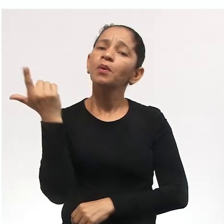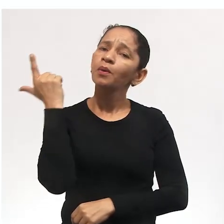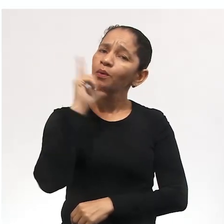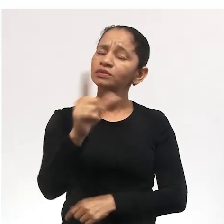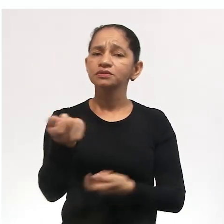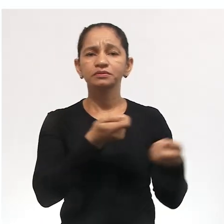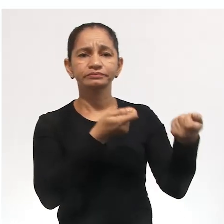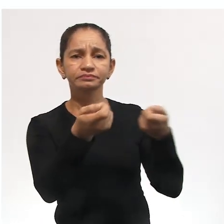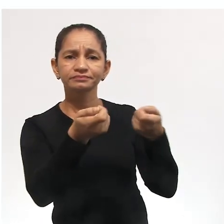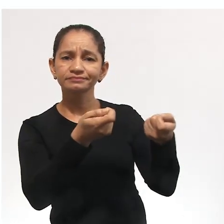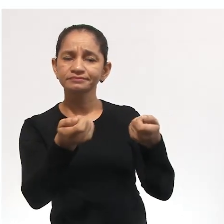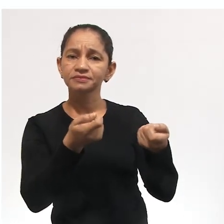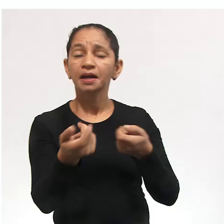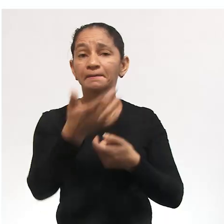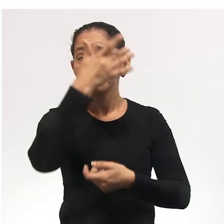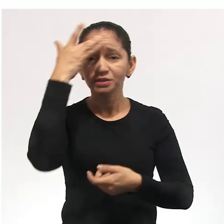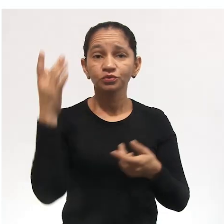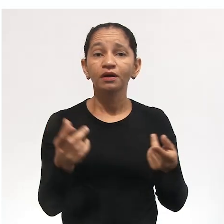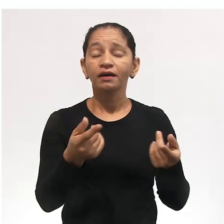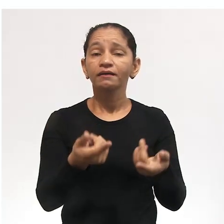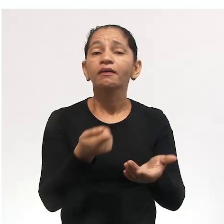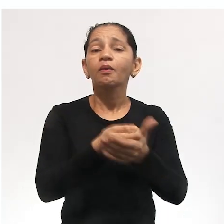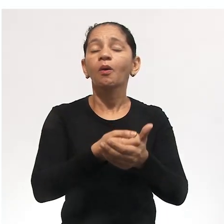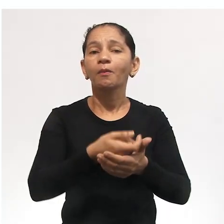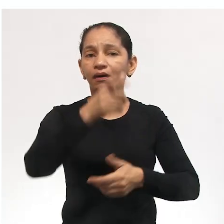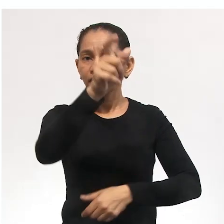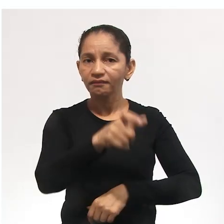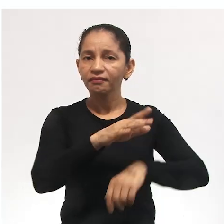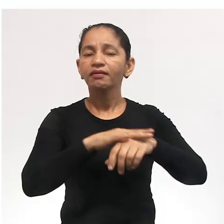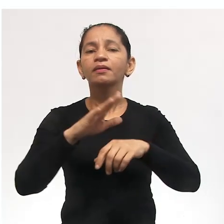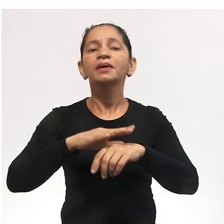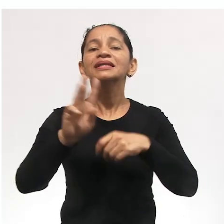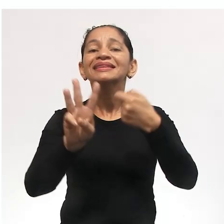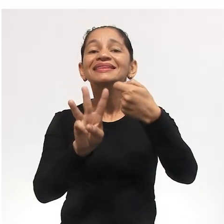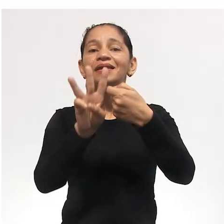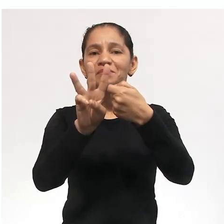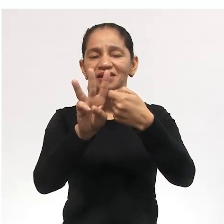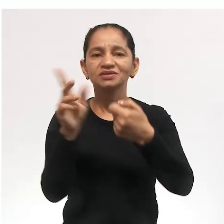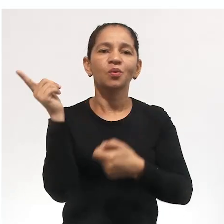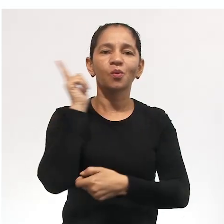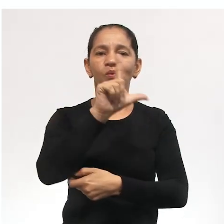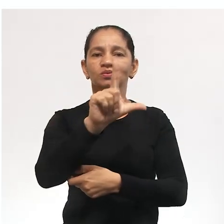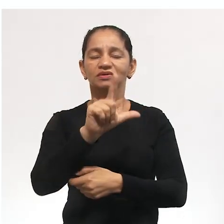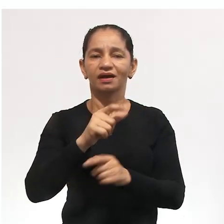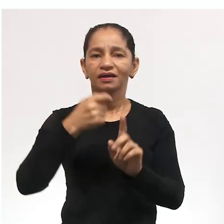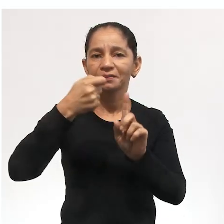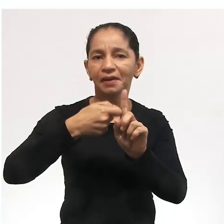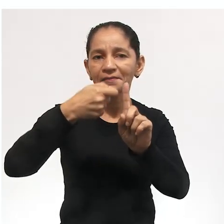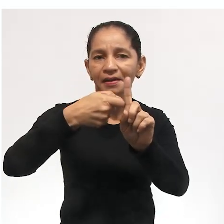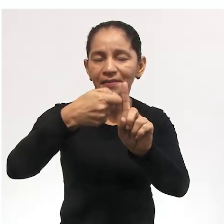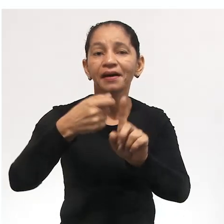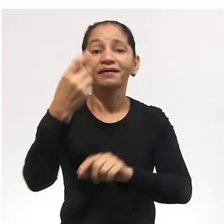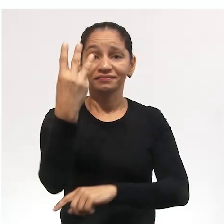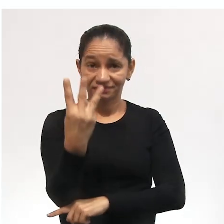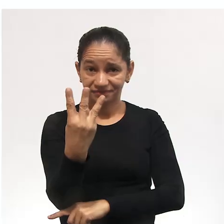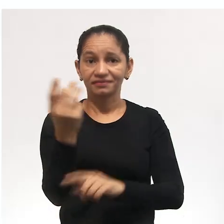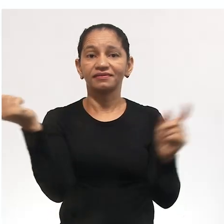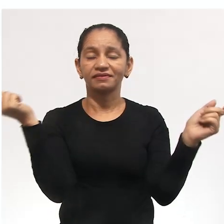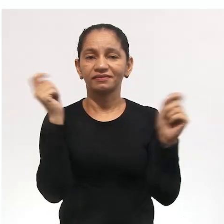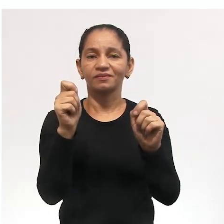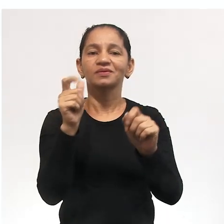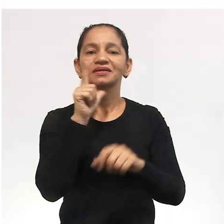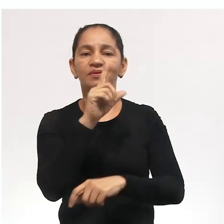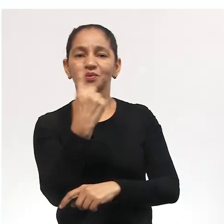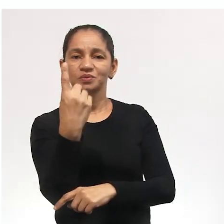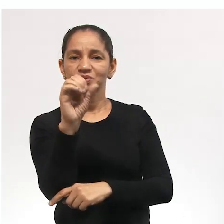para o pagamento. O valor da compra de estoques a prazo foi de 18 mil. Então, a empresa ela adquiriu